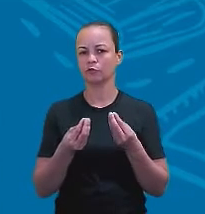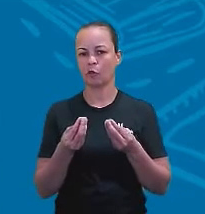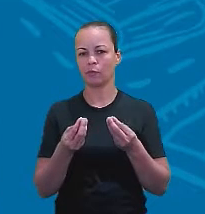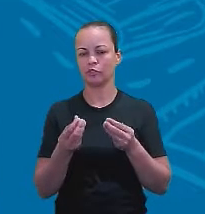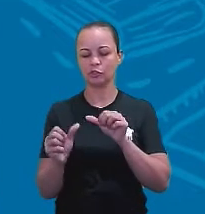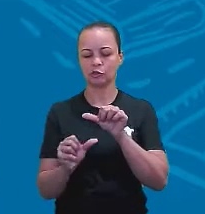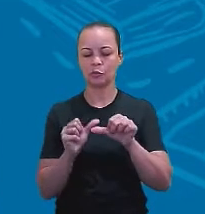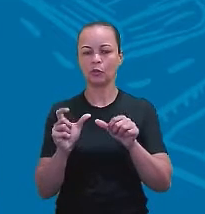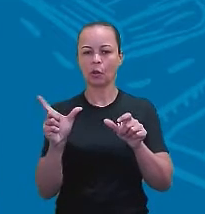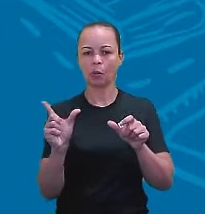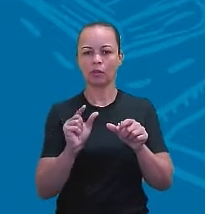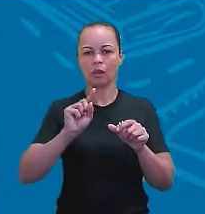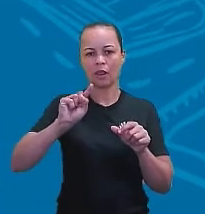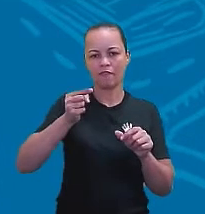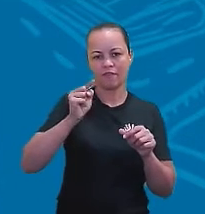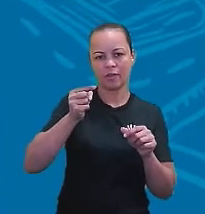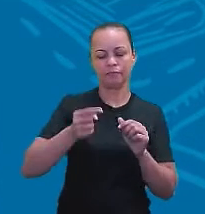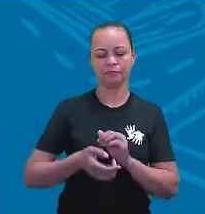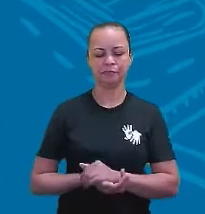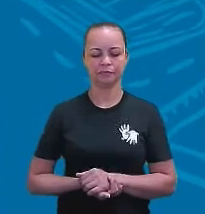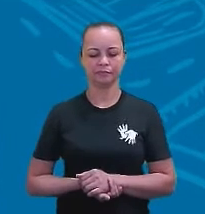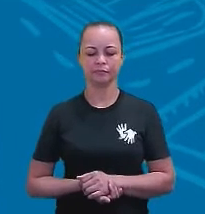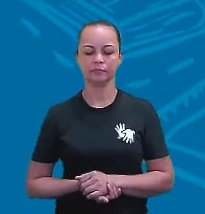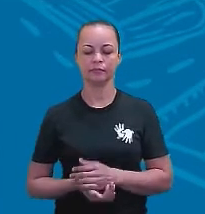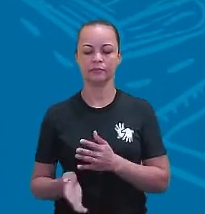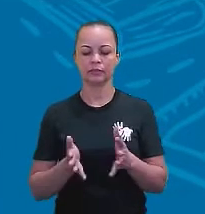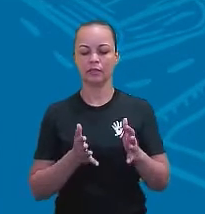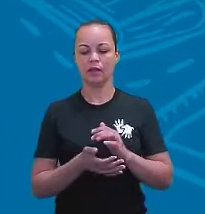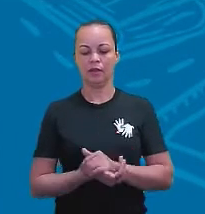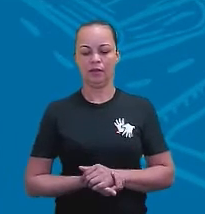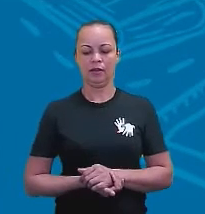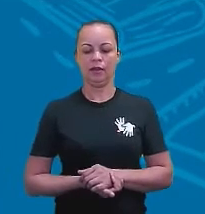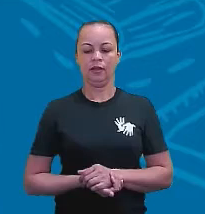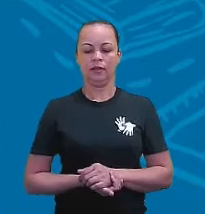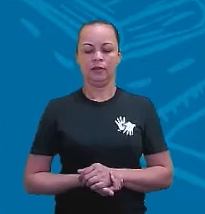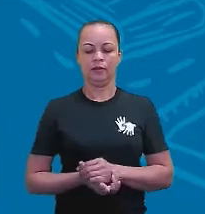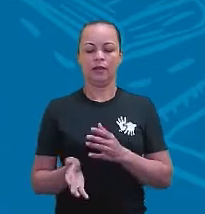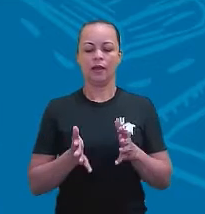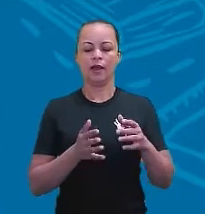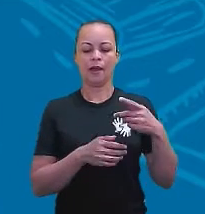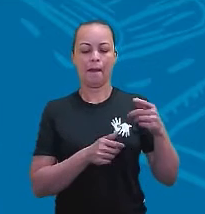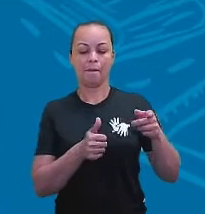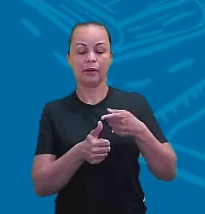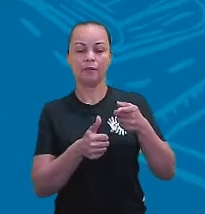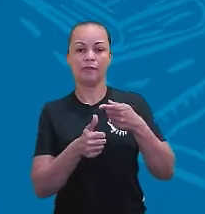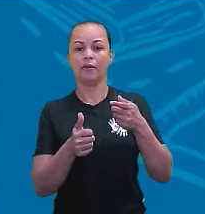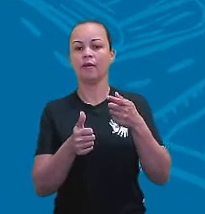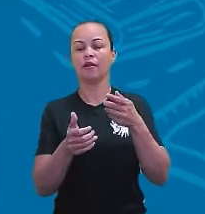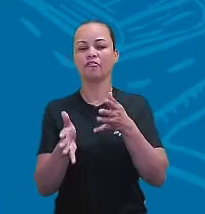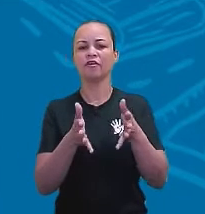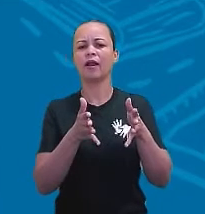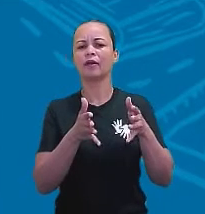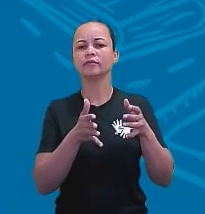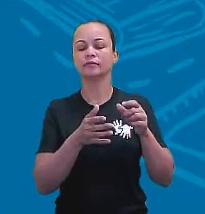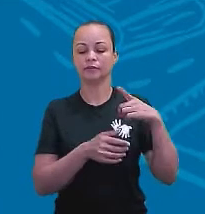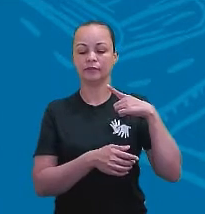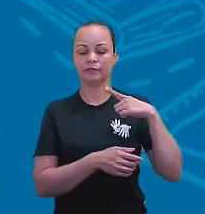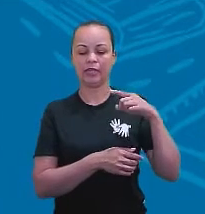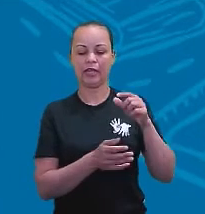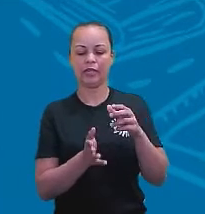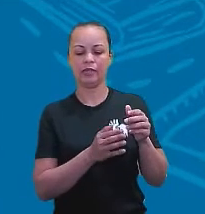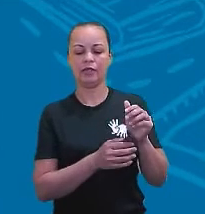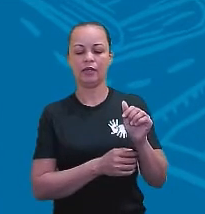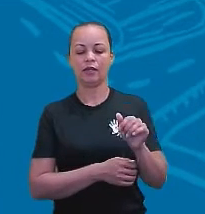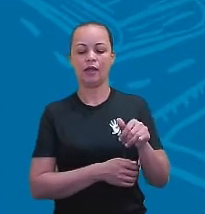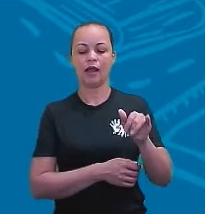Bom, observa o primeiro aí. I am not a teacher. Primeira frase. E do lado eu tenho